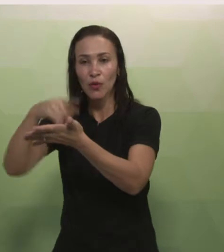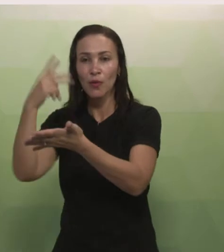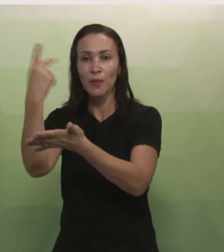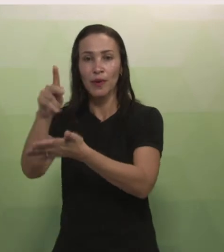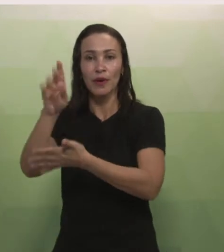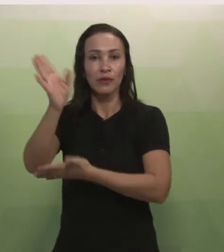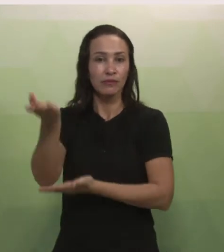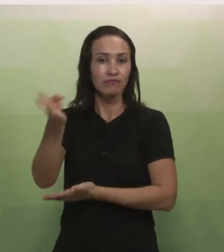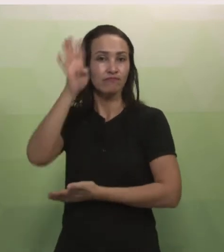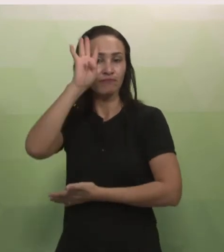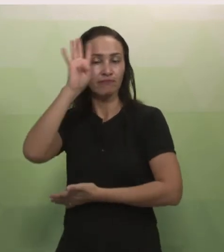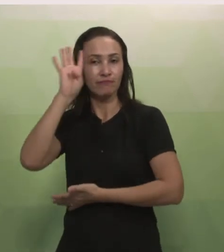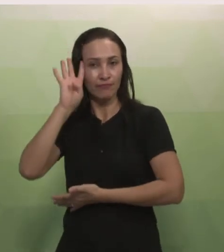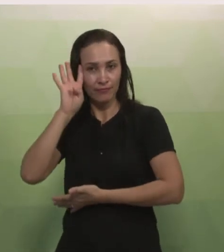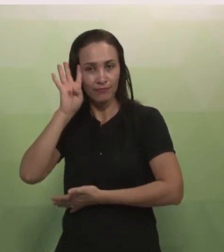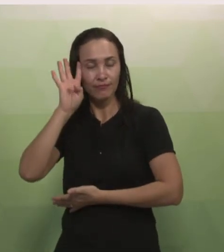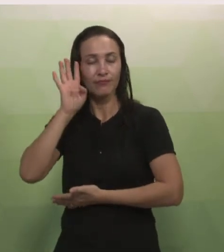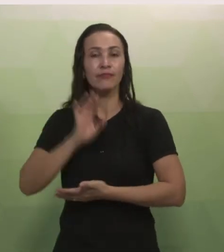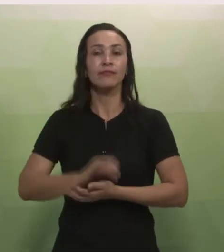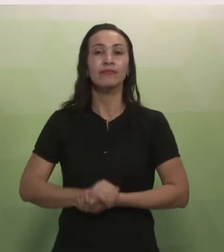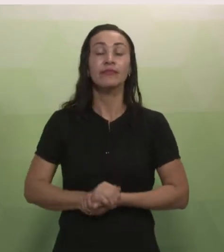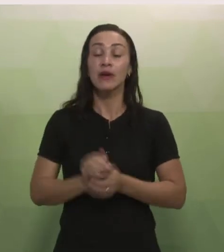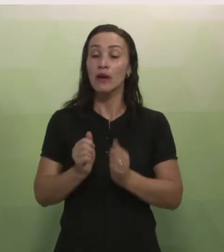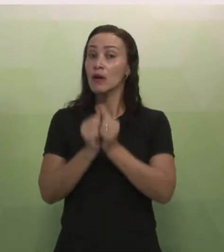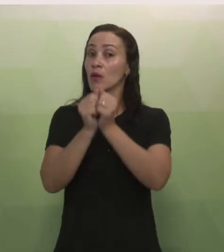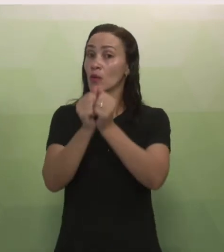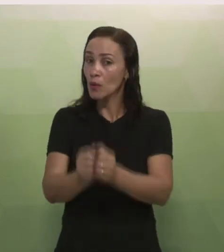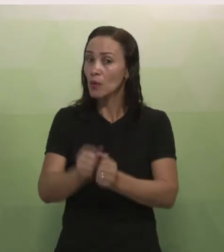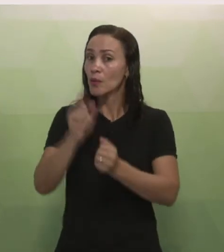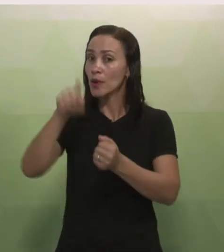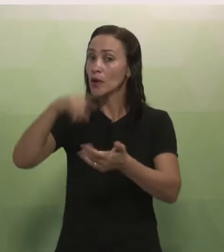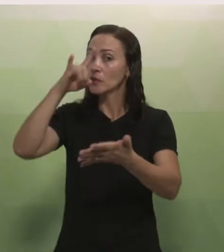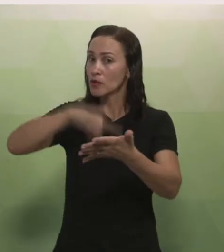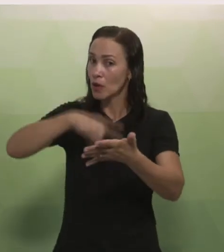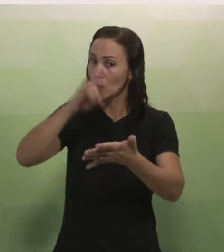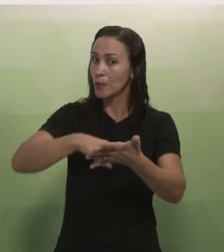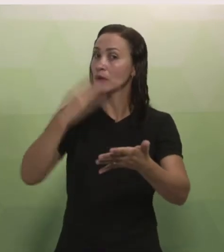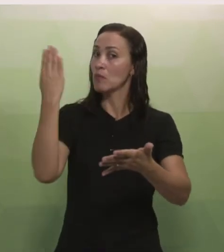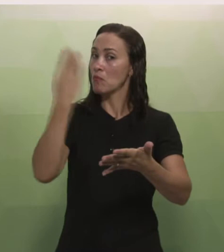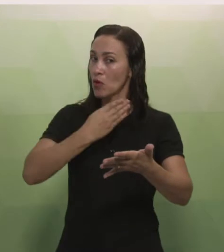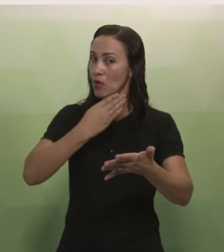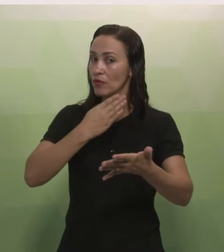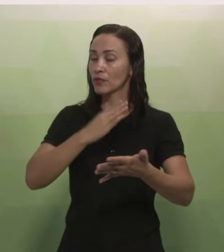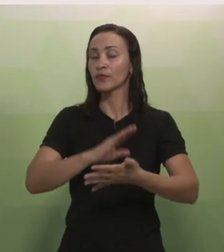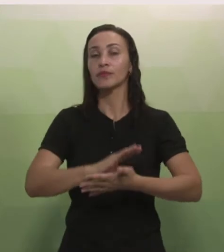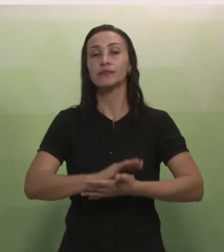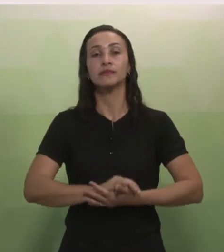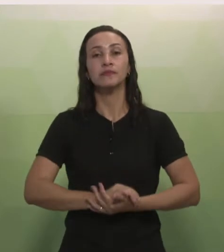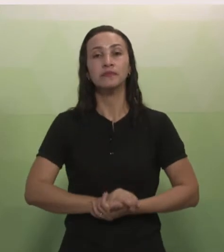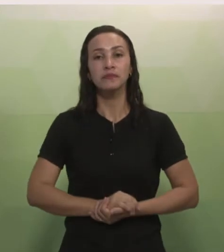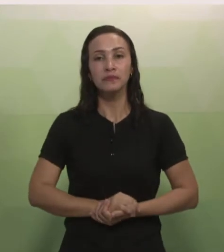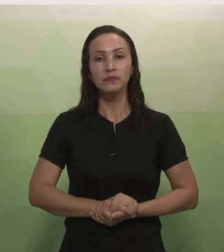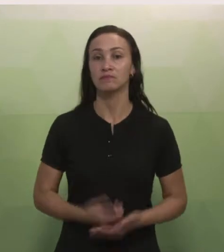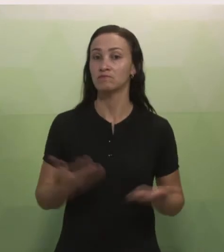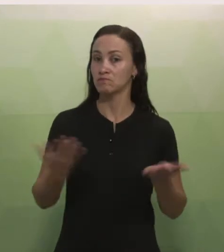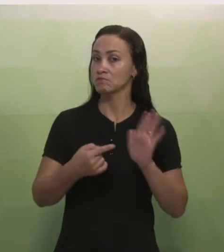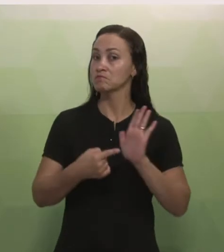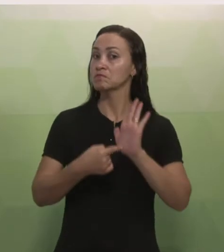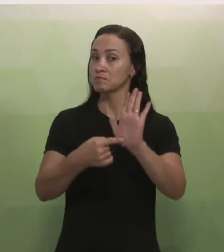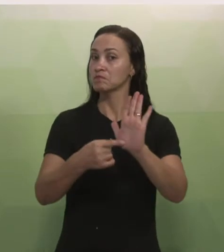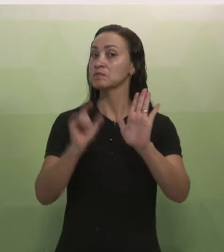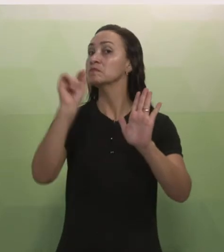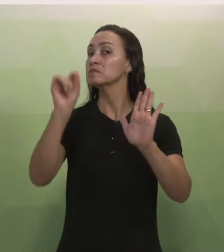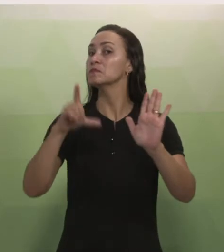estudante, acompanhado da documentação comprobatória. E aí